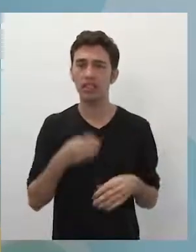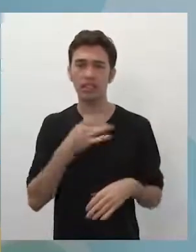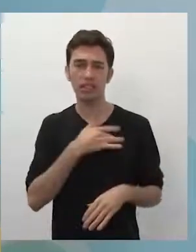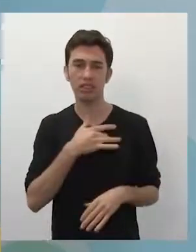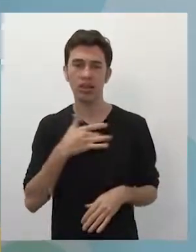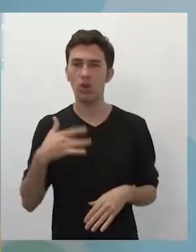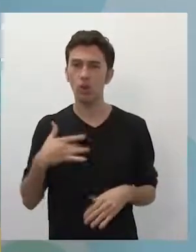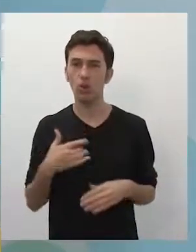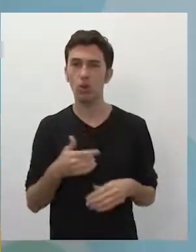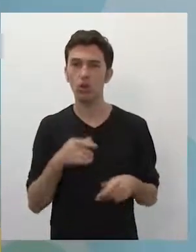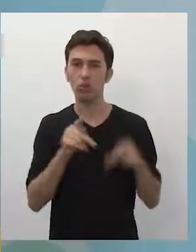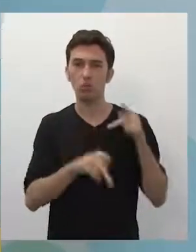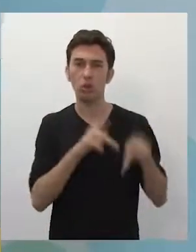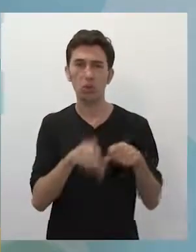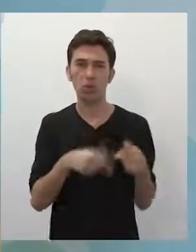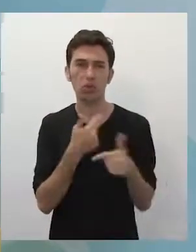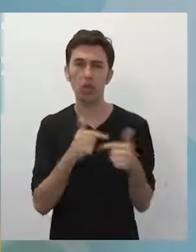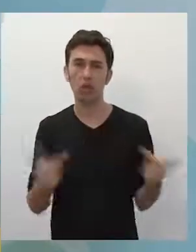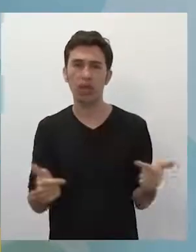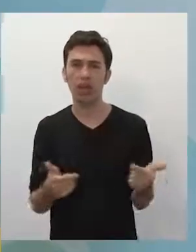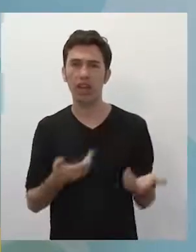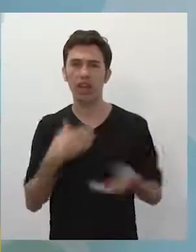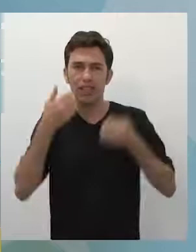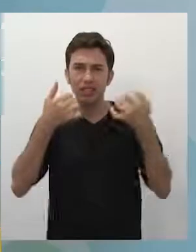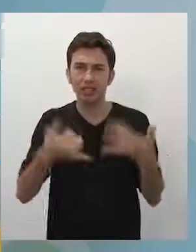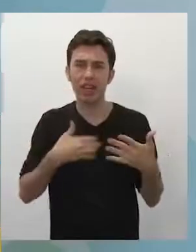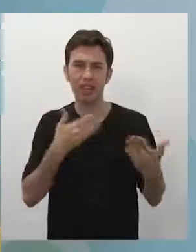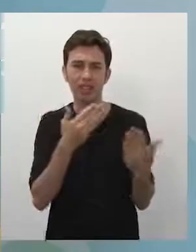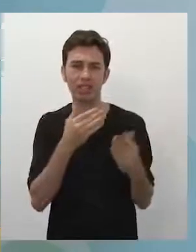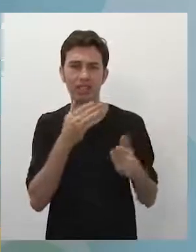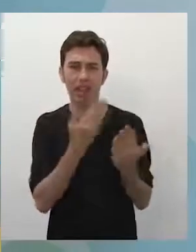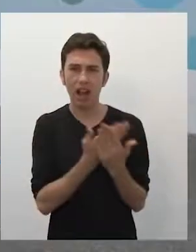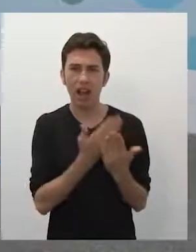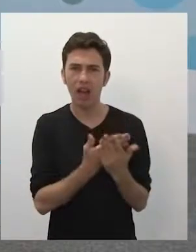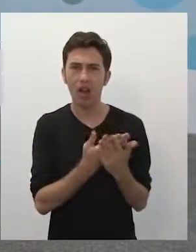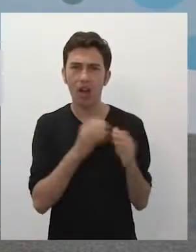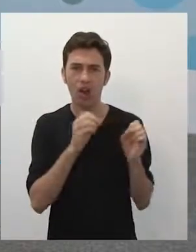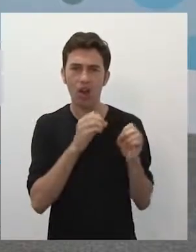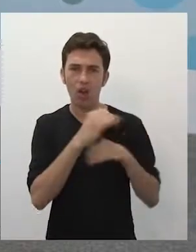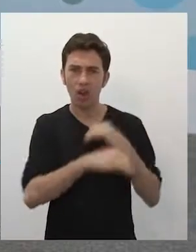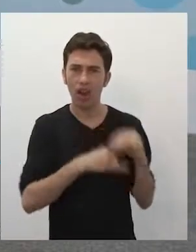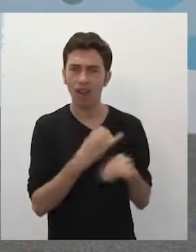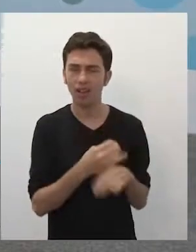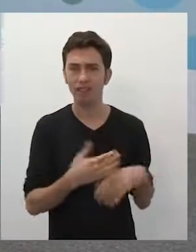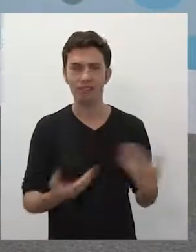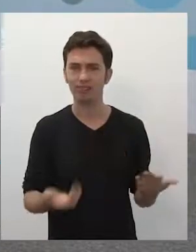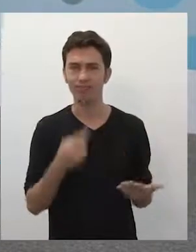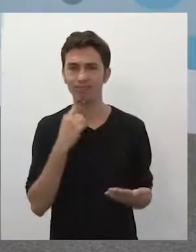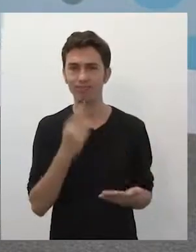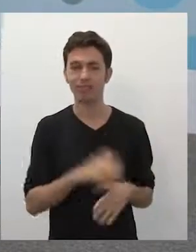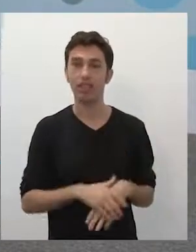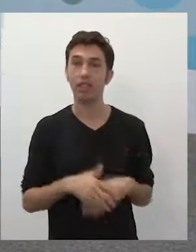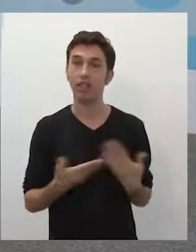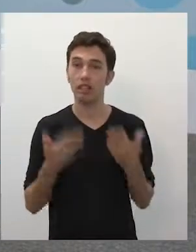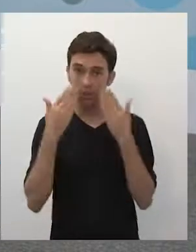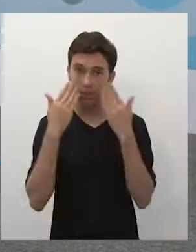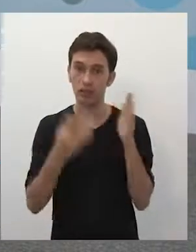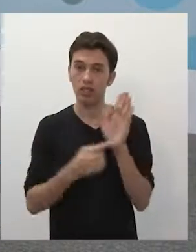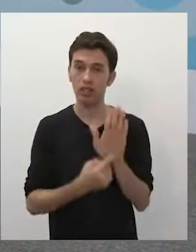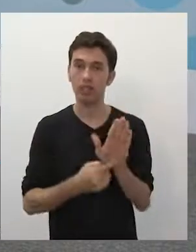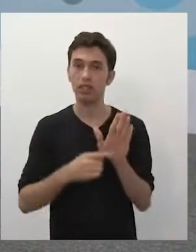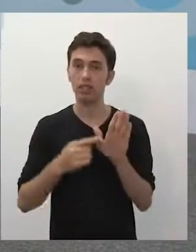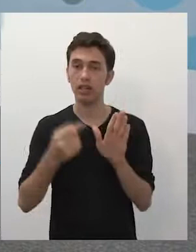pública mesmo boa, vai falar de aula online? Isso, e né? é comprovado, né, que esse déficit em alimentação